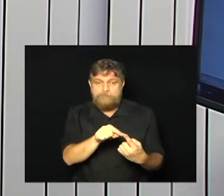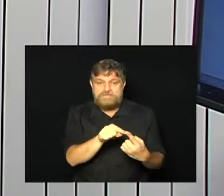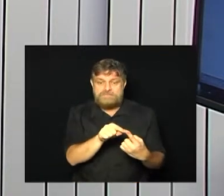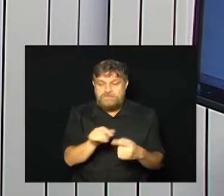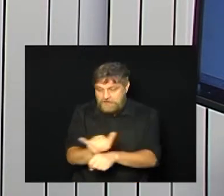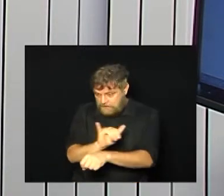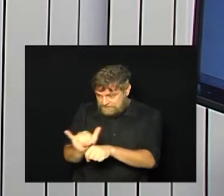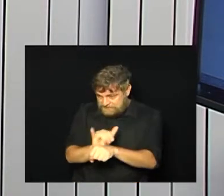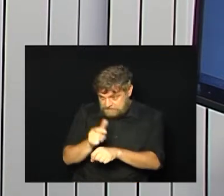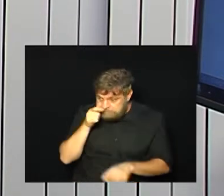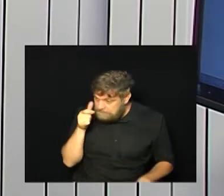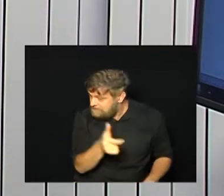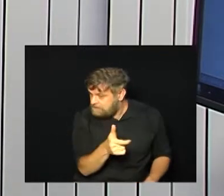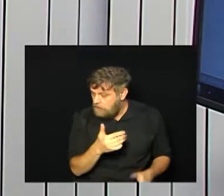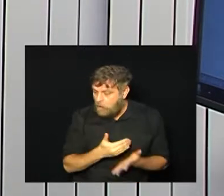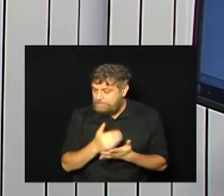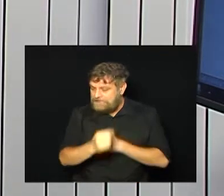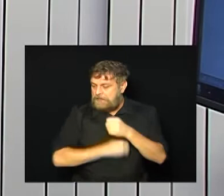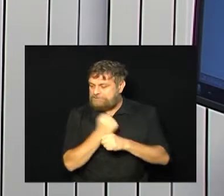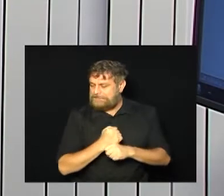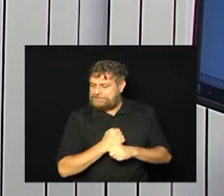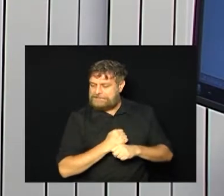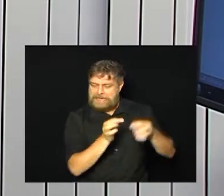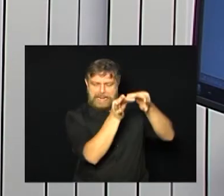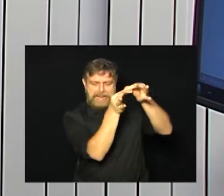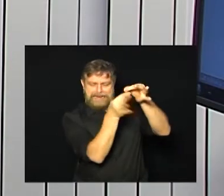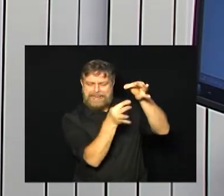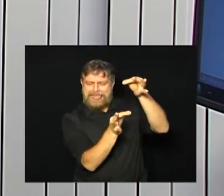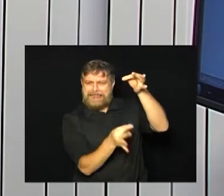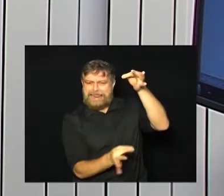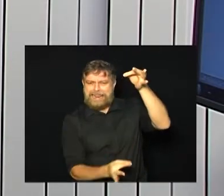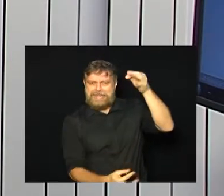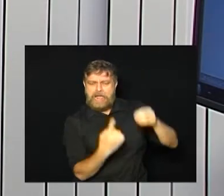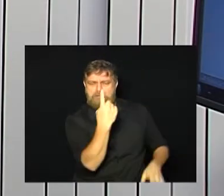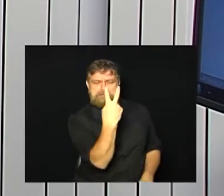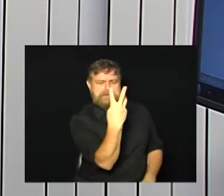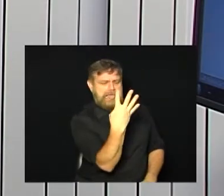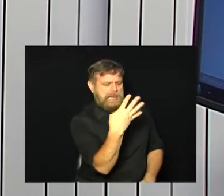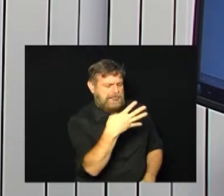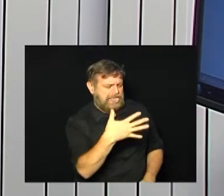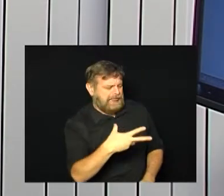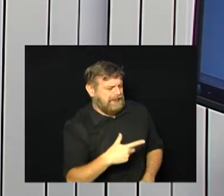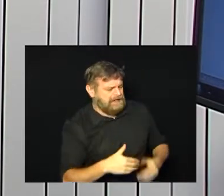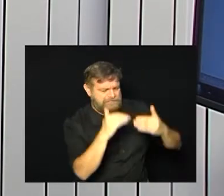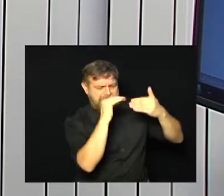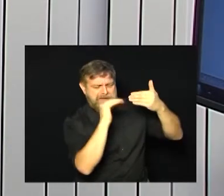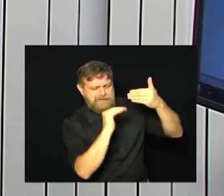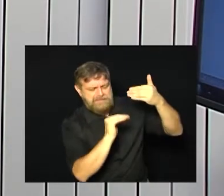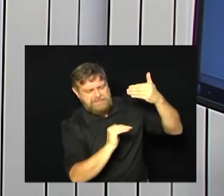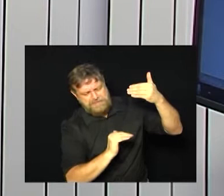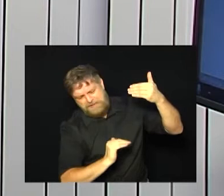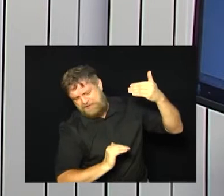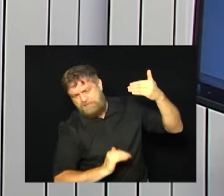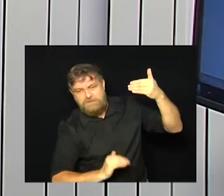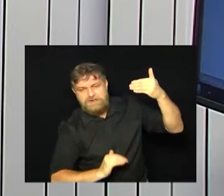tática interessante, porque geralmente começa o ano, você faz uma lista lá de 1 a 100. Eu vou perder peso, eu vou para academia, eu vou fazer isso, tal. Aí,